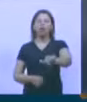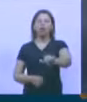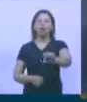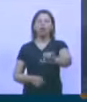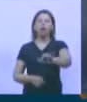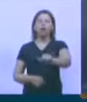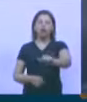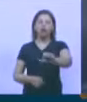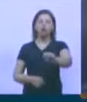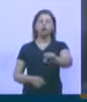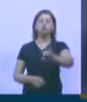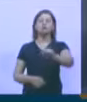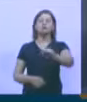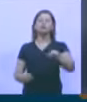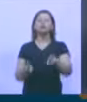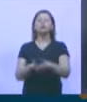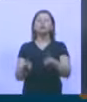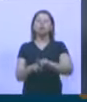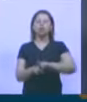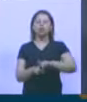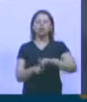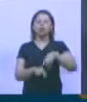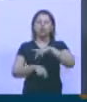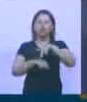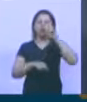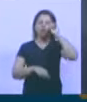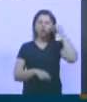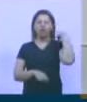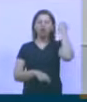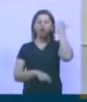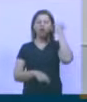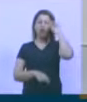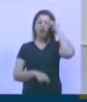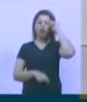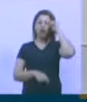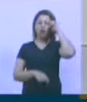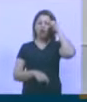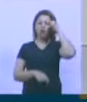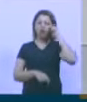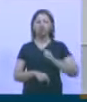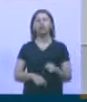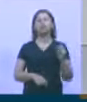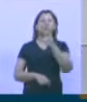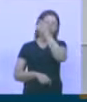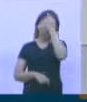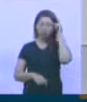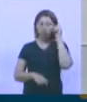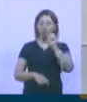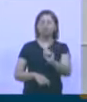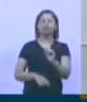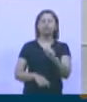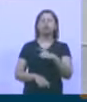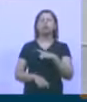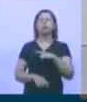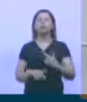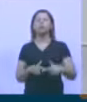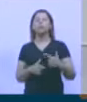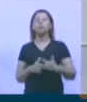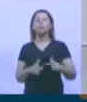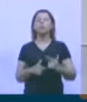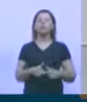States, everyone must see a psychiatrist. Pessoas assim que estão no estado em que precisam de